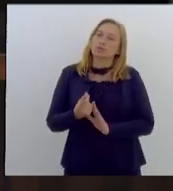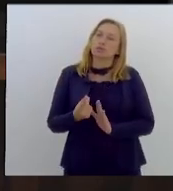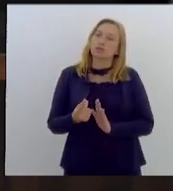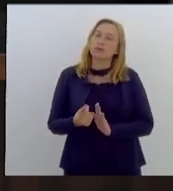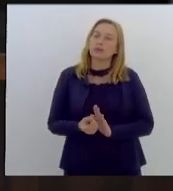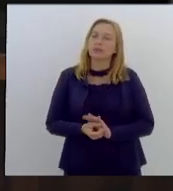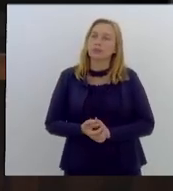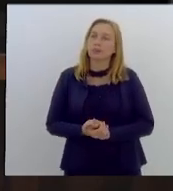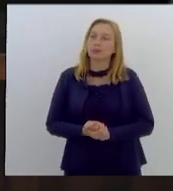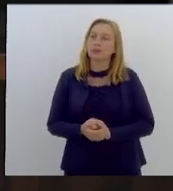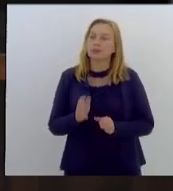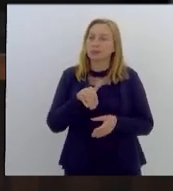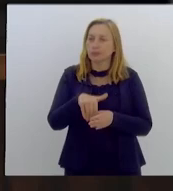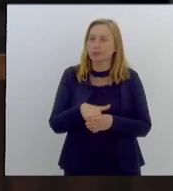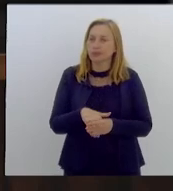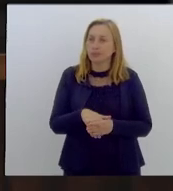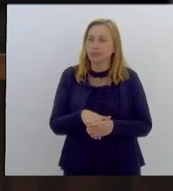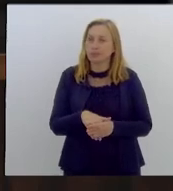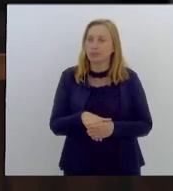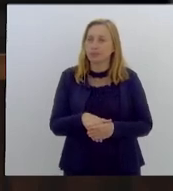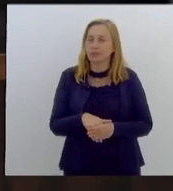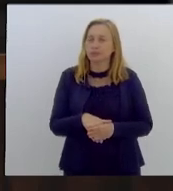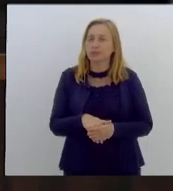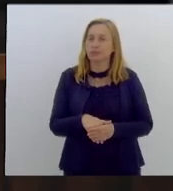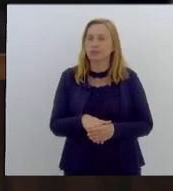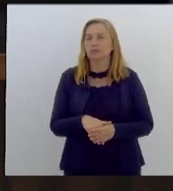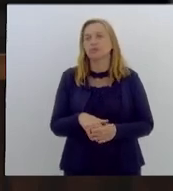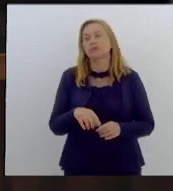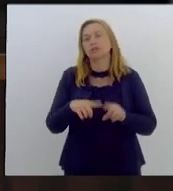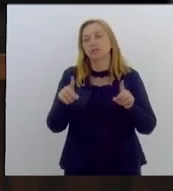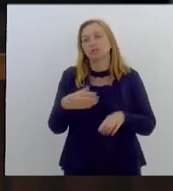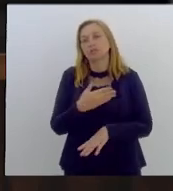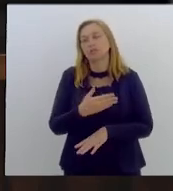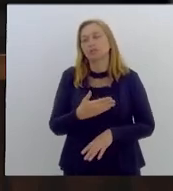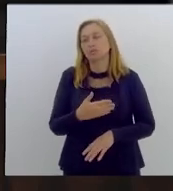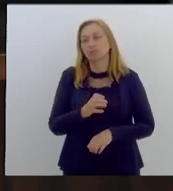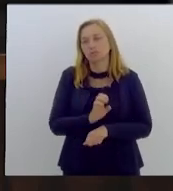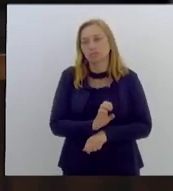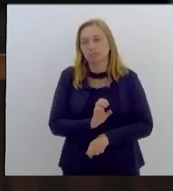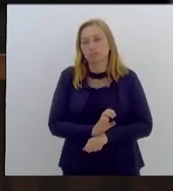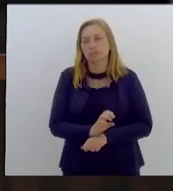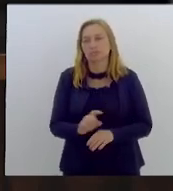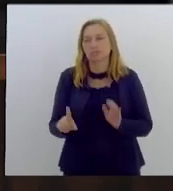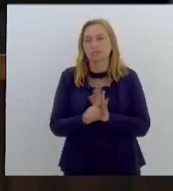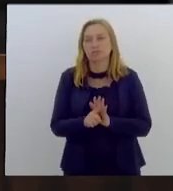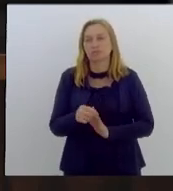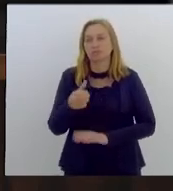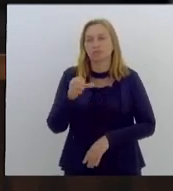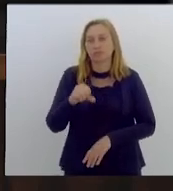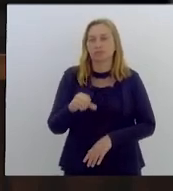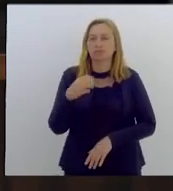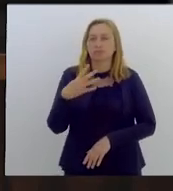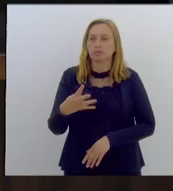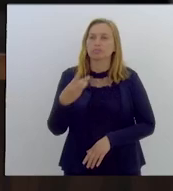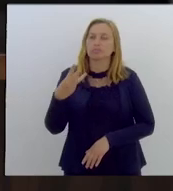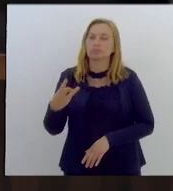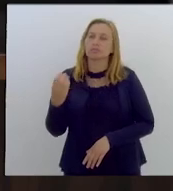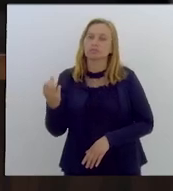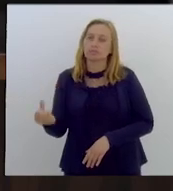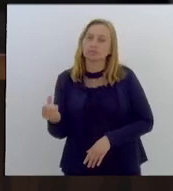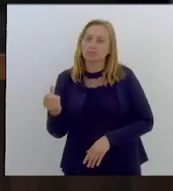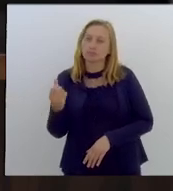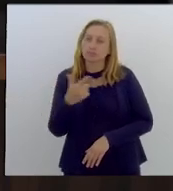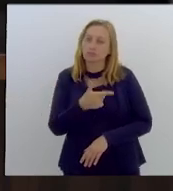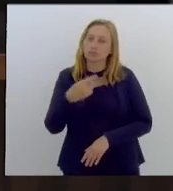preverá a dotação orçamentária para efetivar a reposição das despesas salariais dos servidores estaduais nos termos da lei 9.436, de 14 de outubro